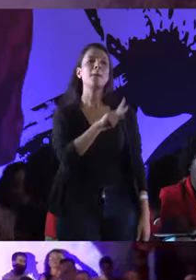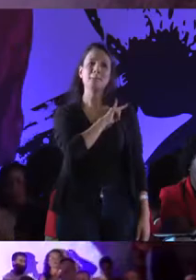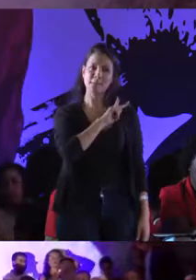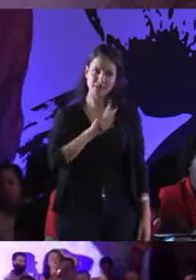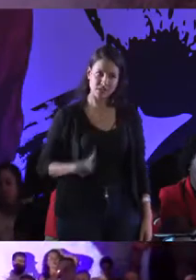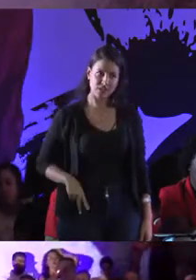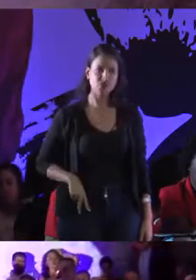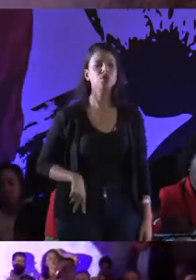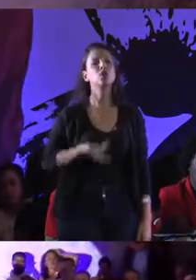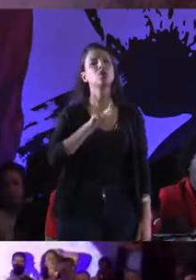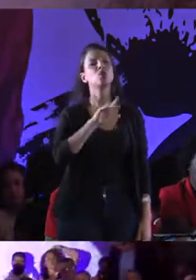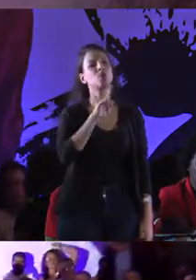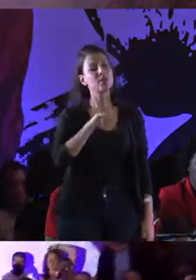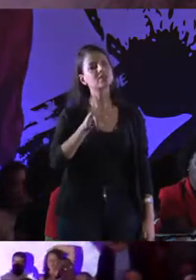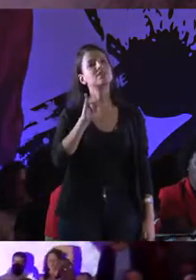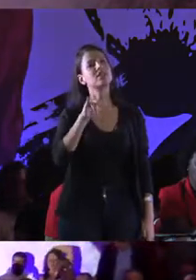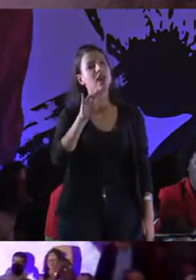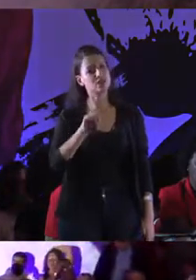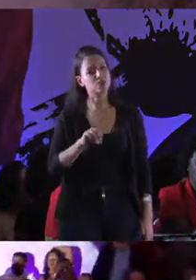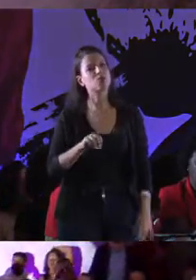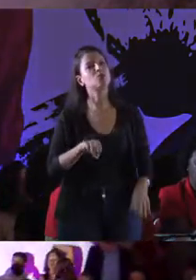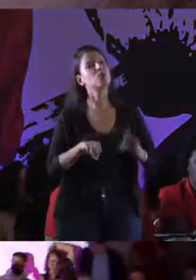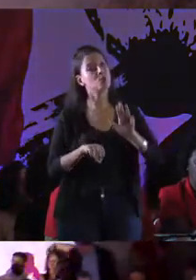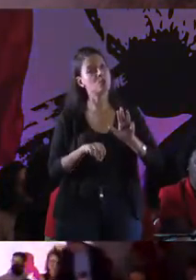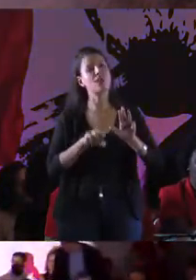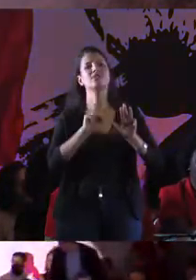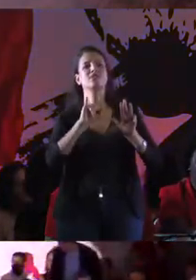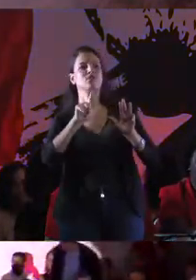Presidente Luiz Inácio Lula da Silva.